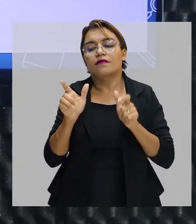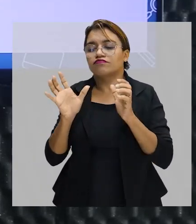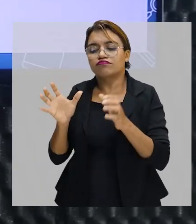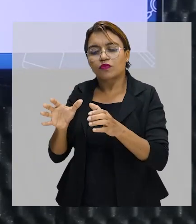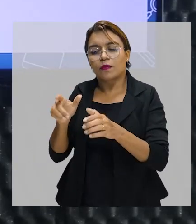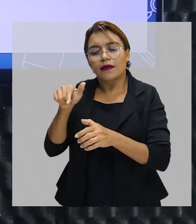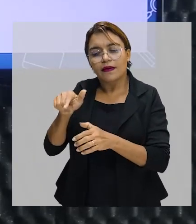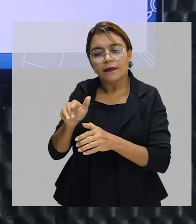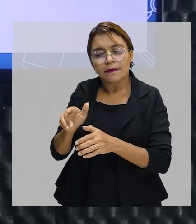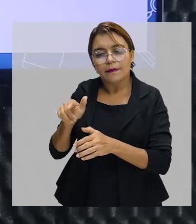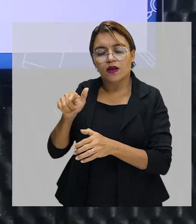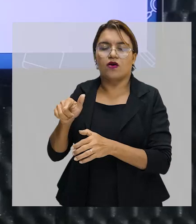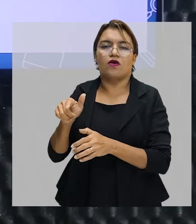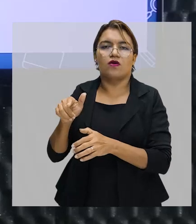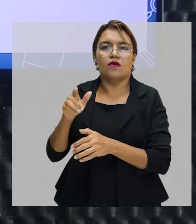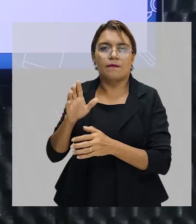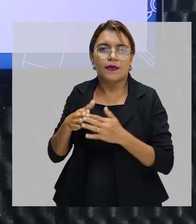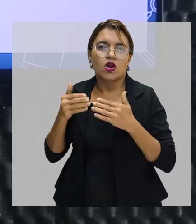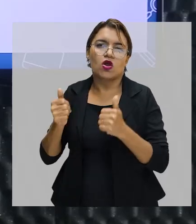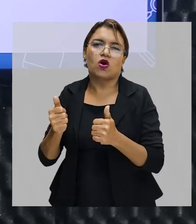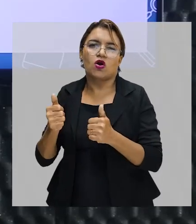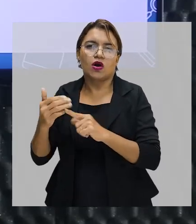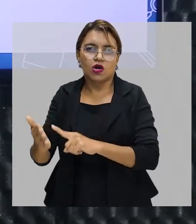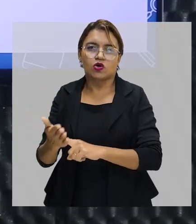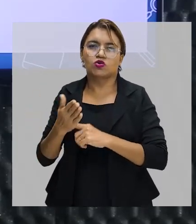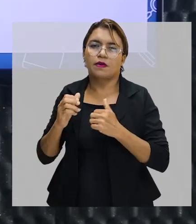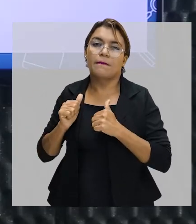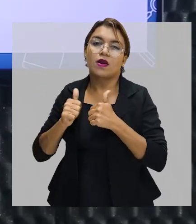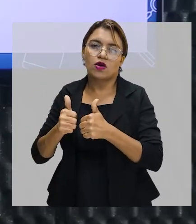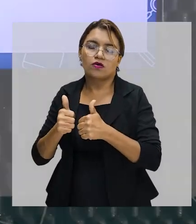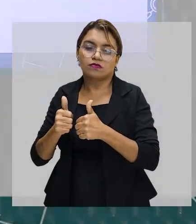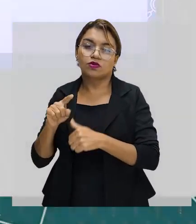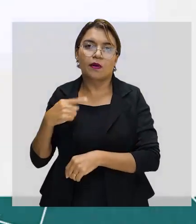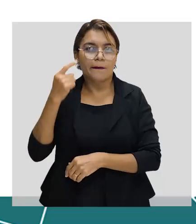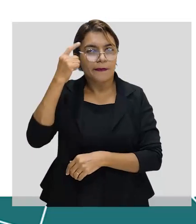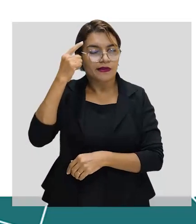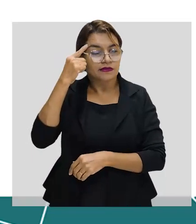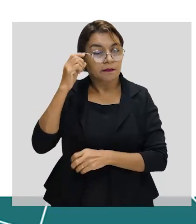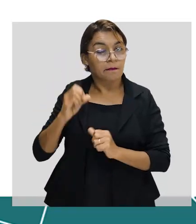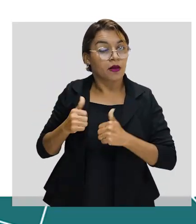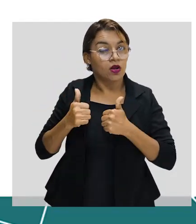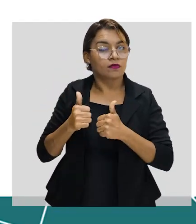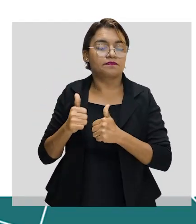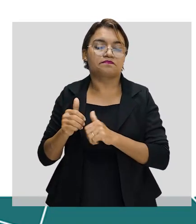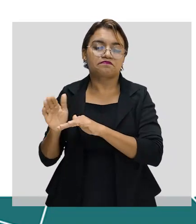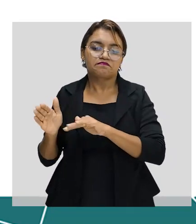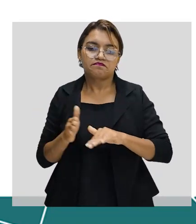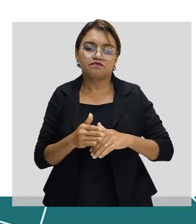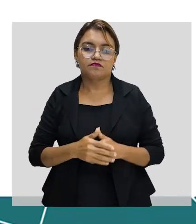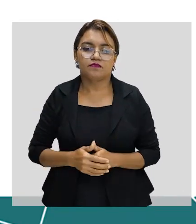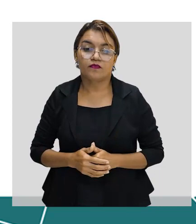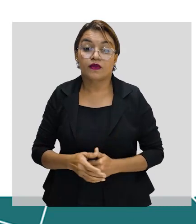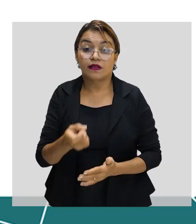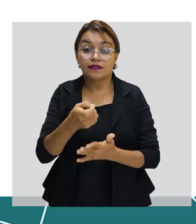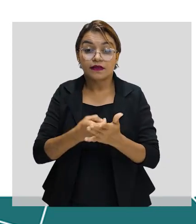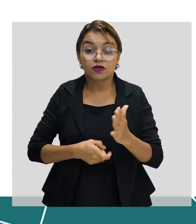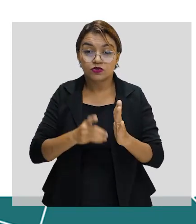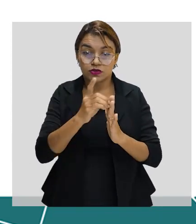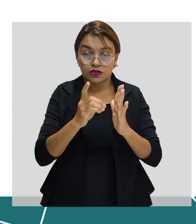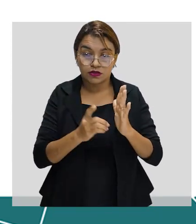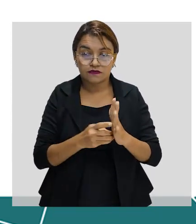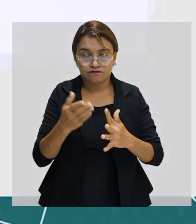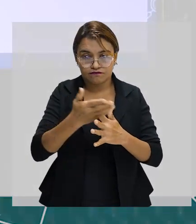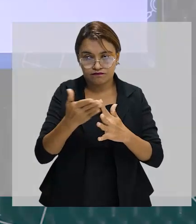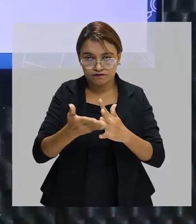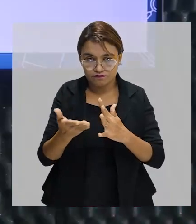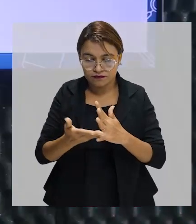quê? Porque existem situações que vão me favorecer. É assim que a gente tem que pensar, tá bom? Então, esse texto dissertativo, ele pode ser dividido